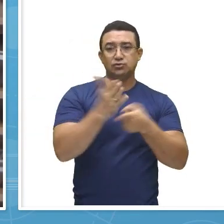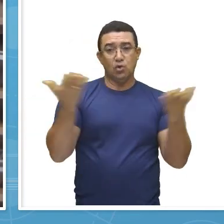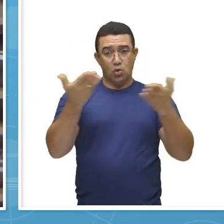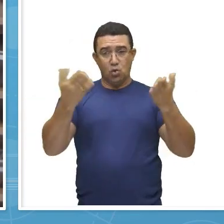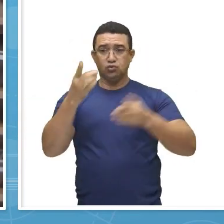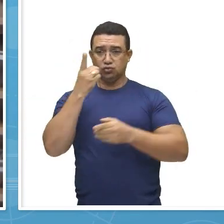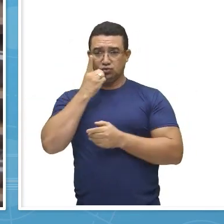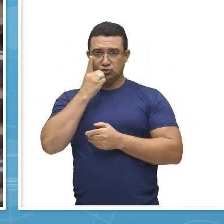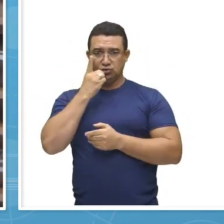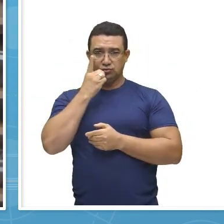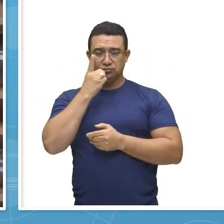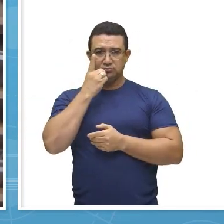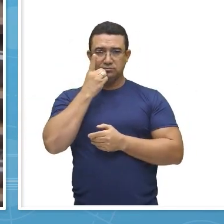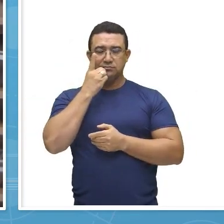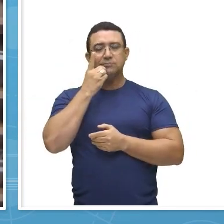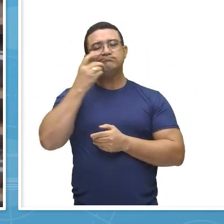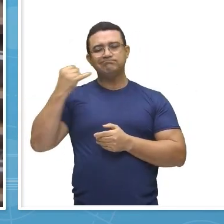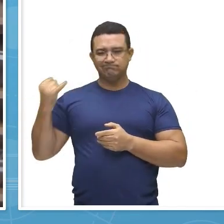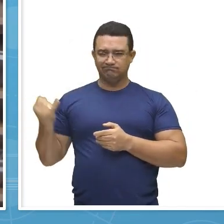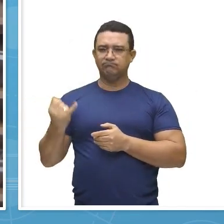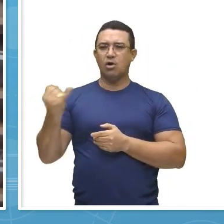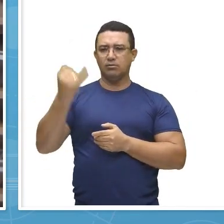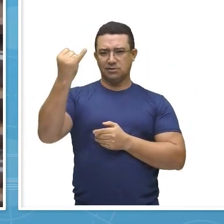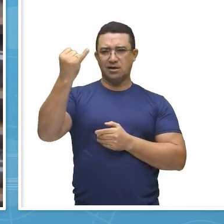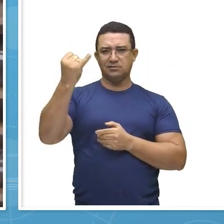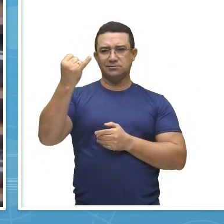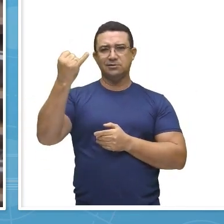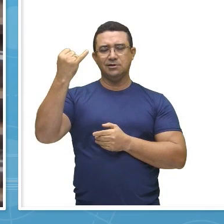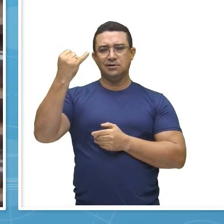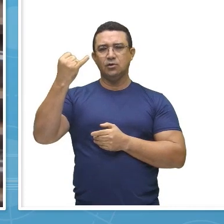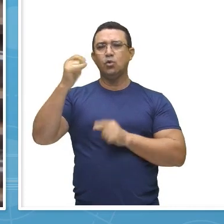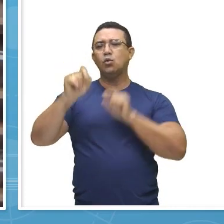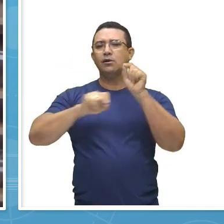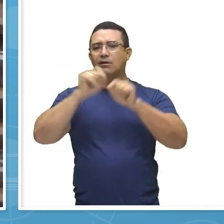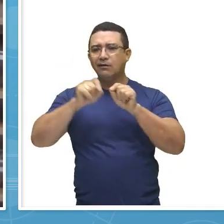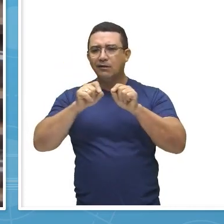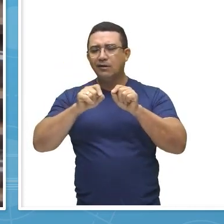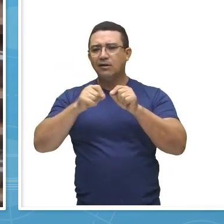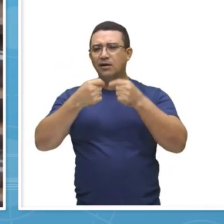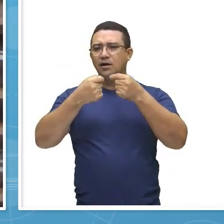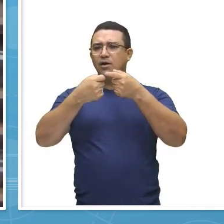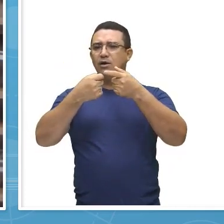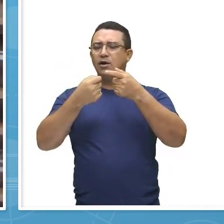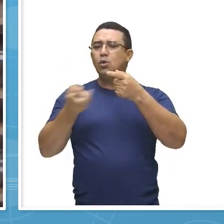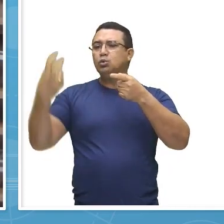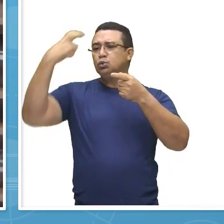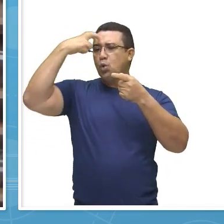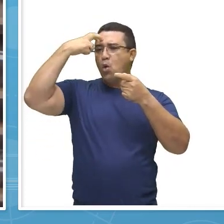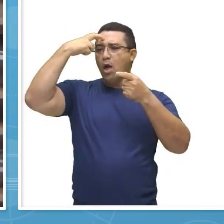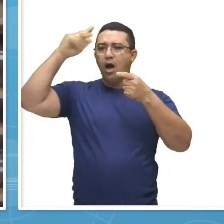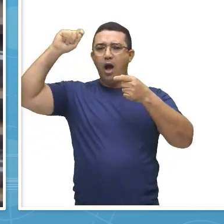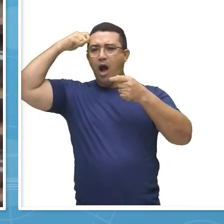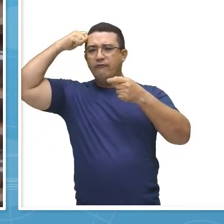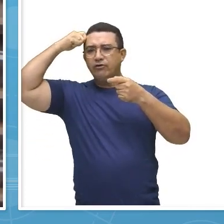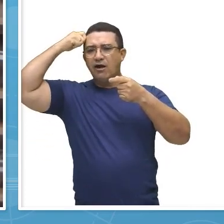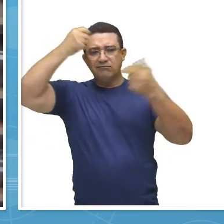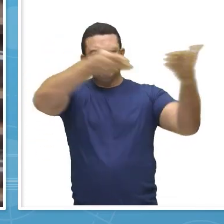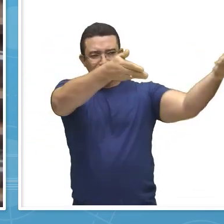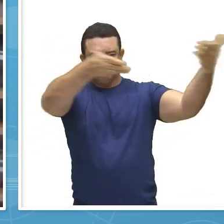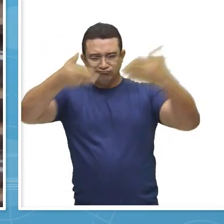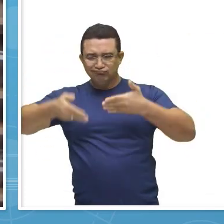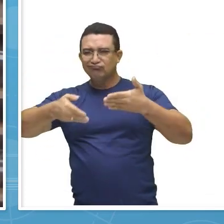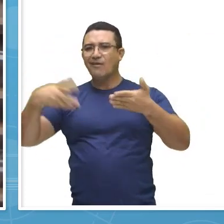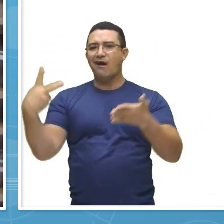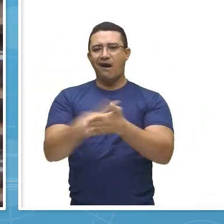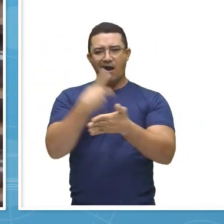atuais. Então, muito importante nós sabermos dessas heranças africanas que foram trazidas de forma extremamente errônea